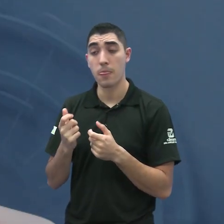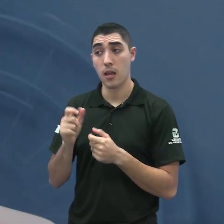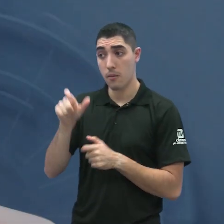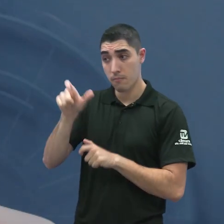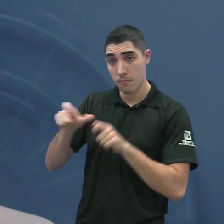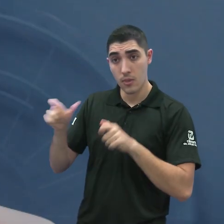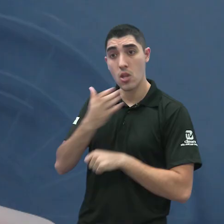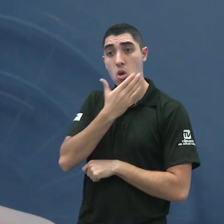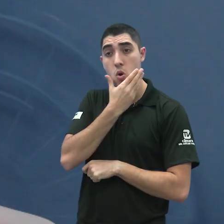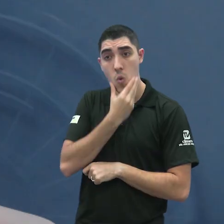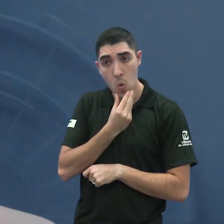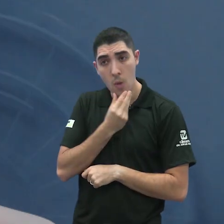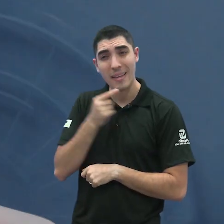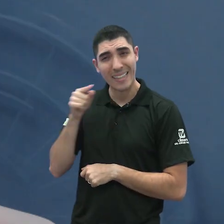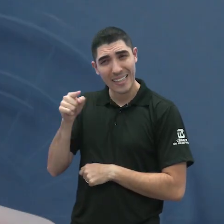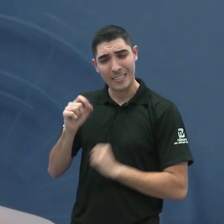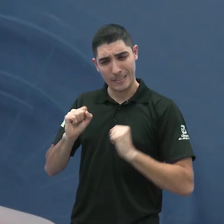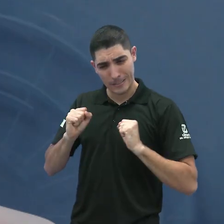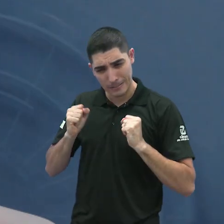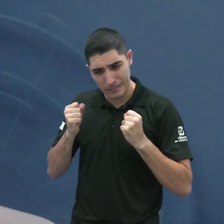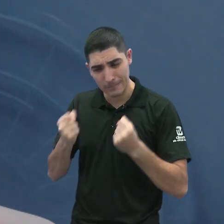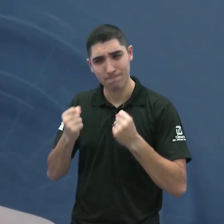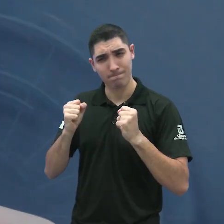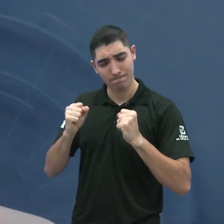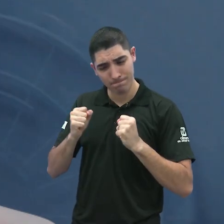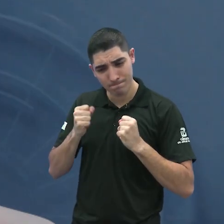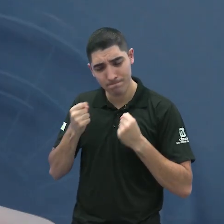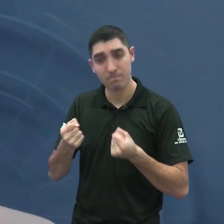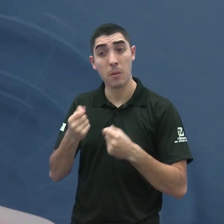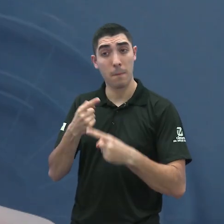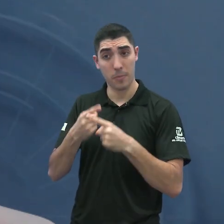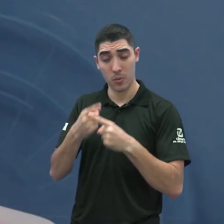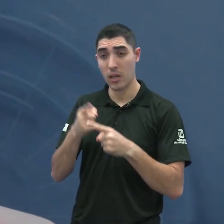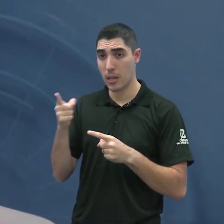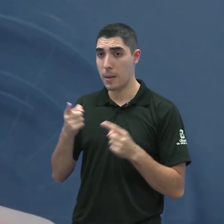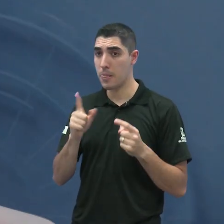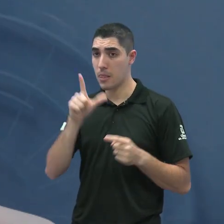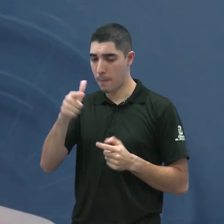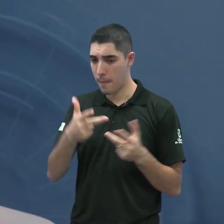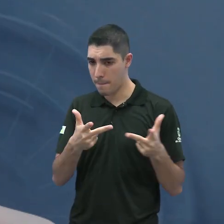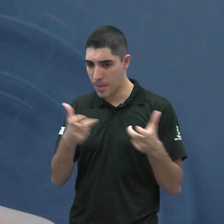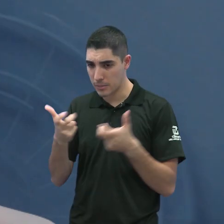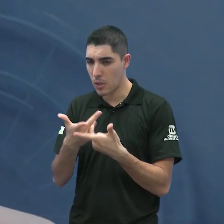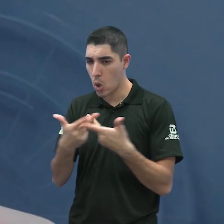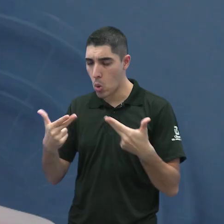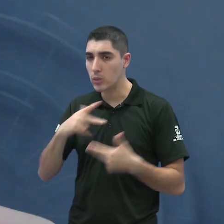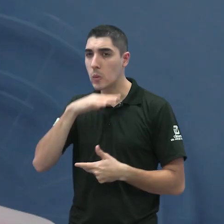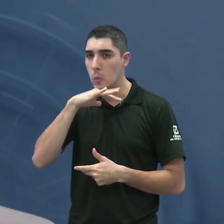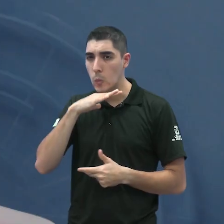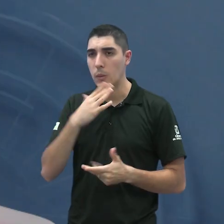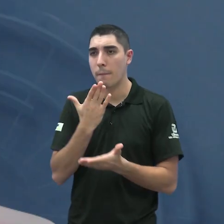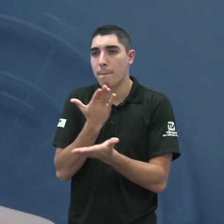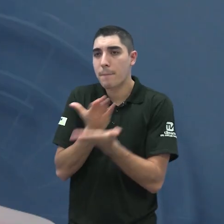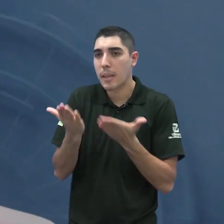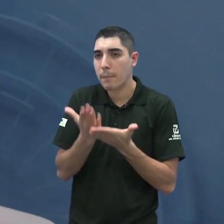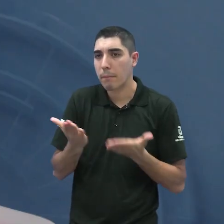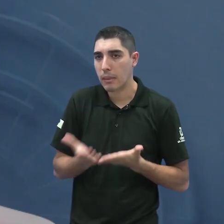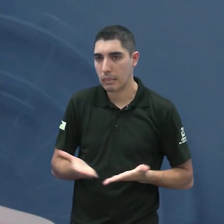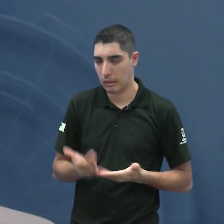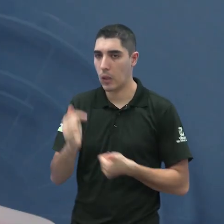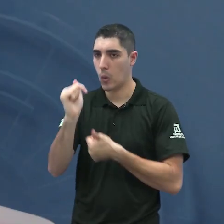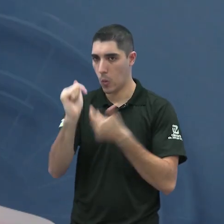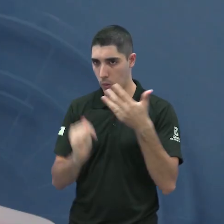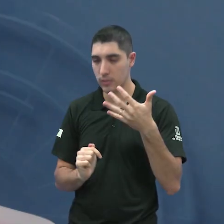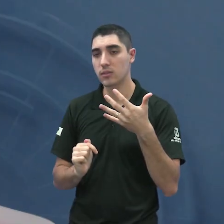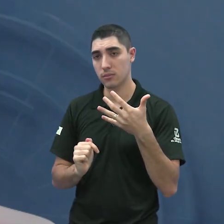alguns homens se esforçando muito para ir rompendo, porque as perdas, elas são significativas. Acho que eu vou falar disso o tempo todo,